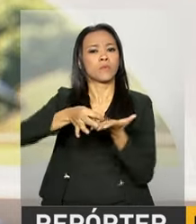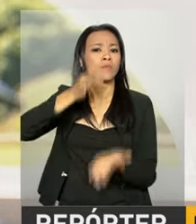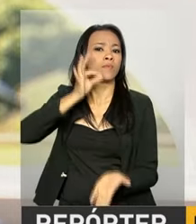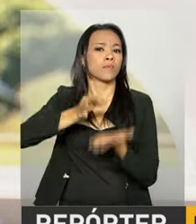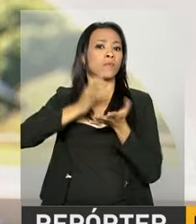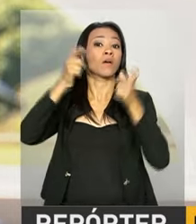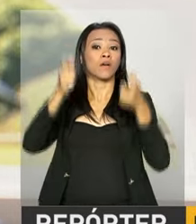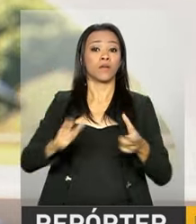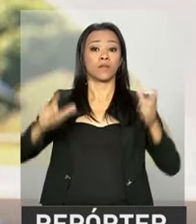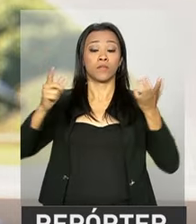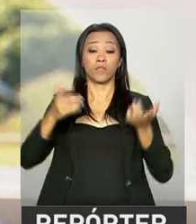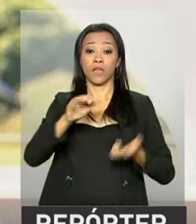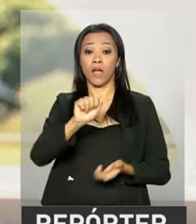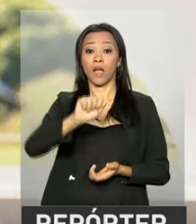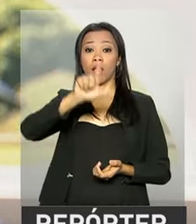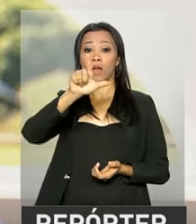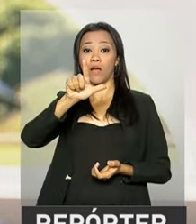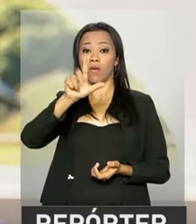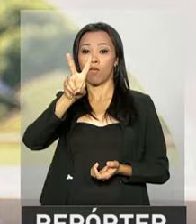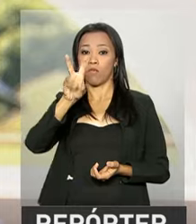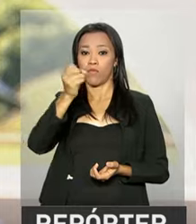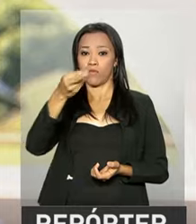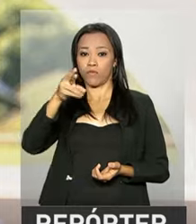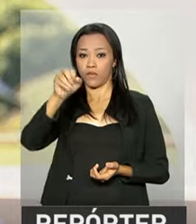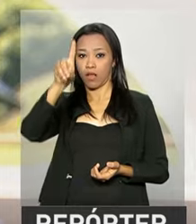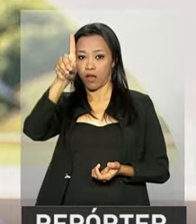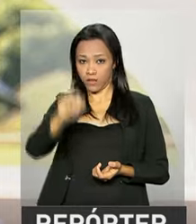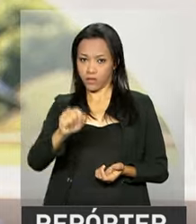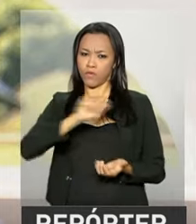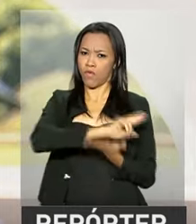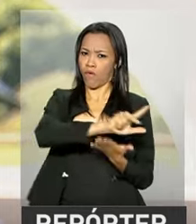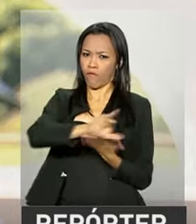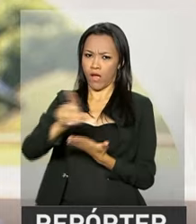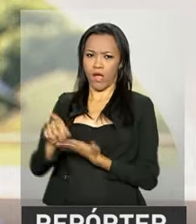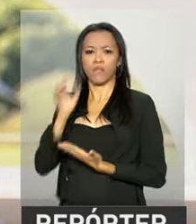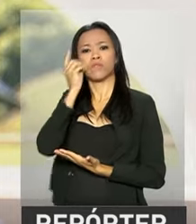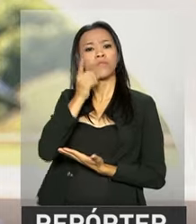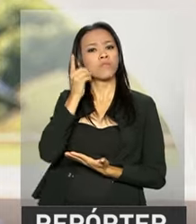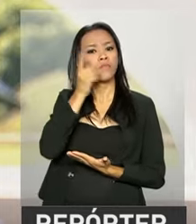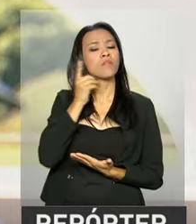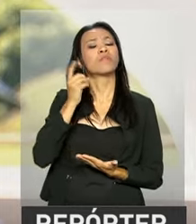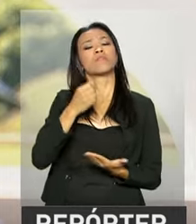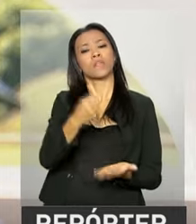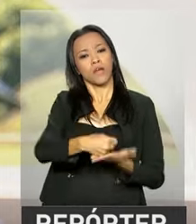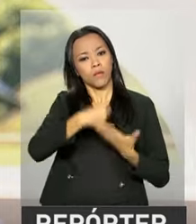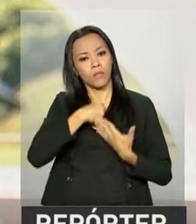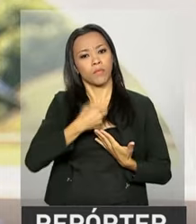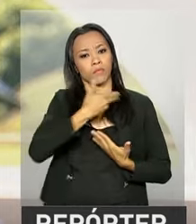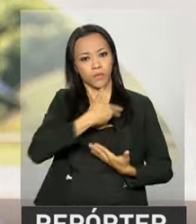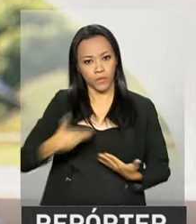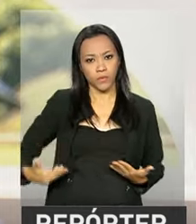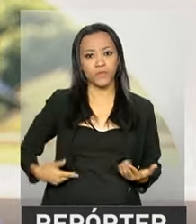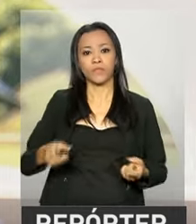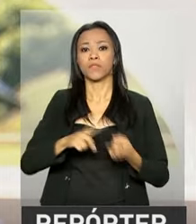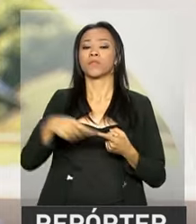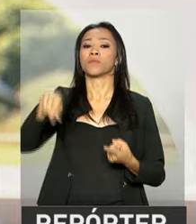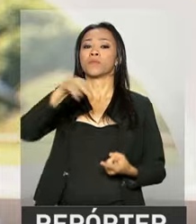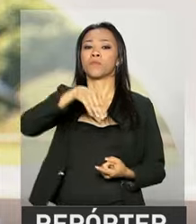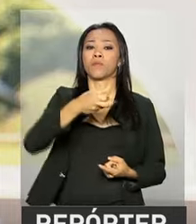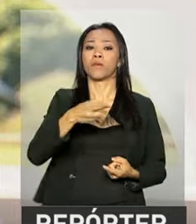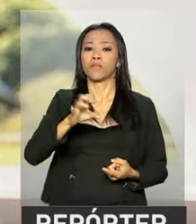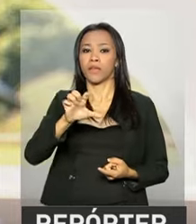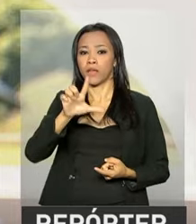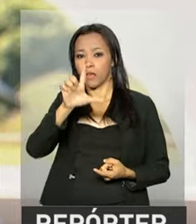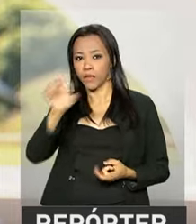no Palácio da Alvorada com deputados da base aliada. Participam também ministros como Henrique Meirelles,